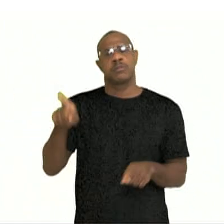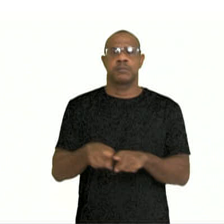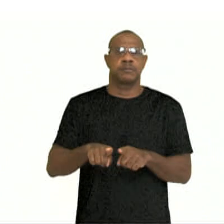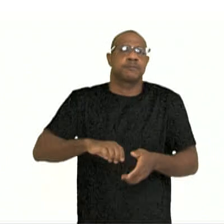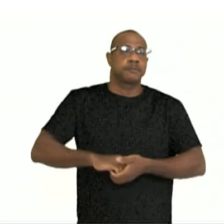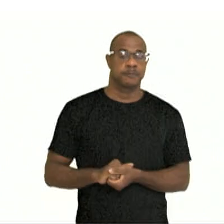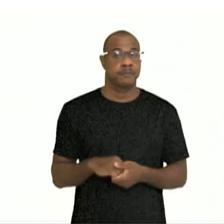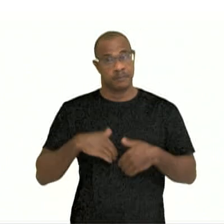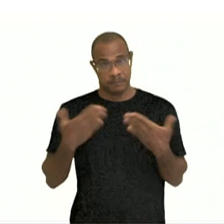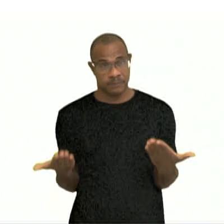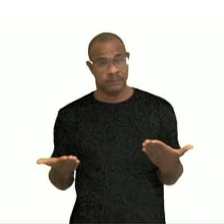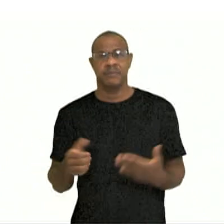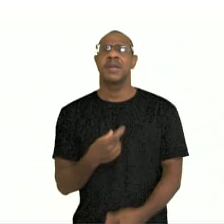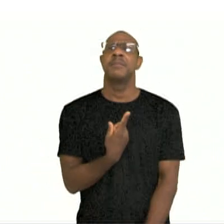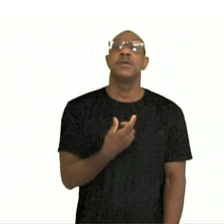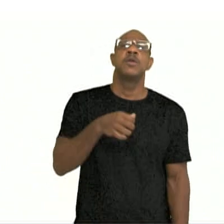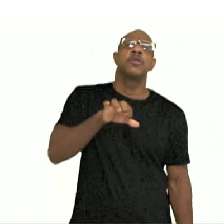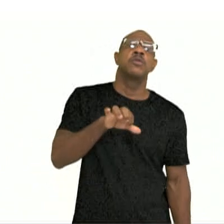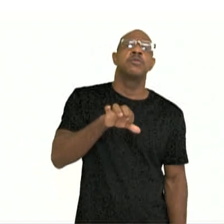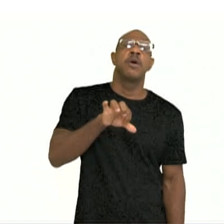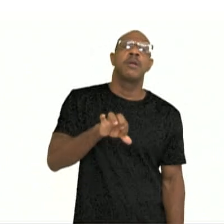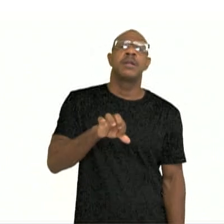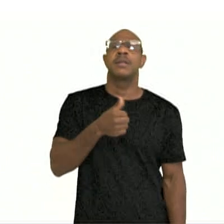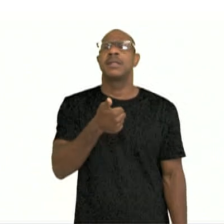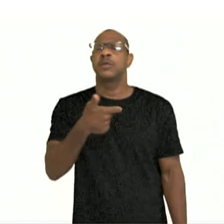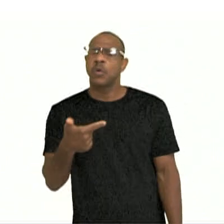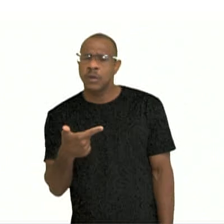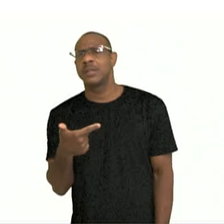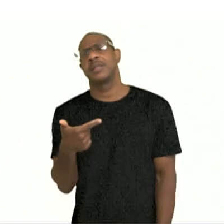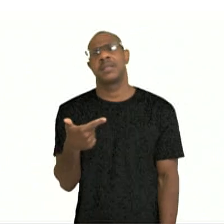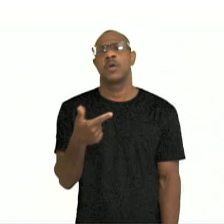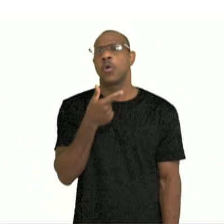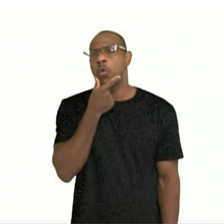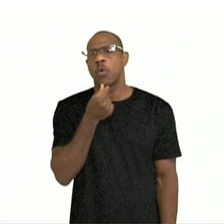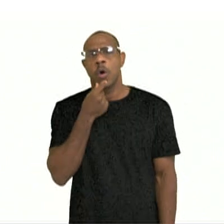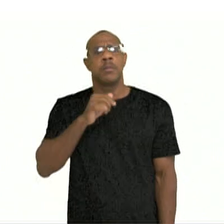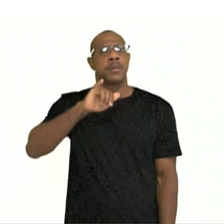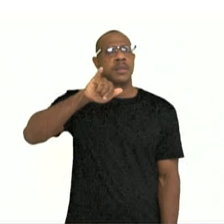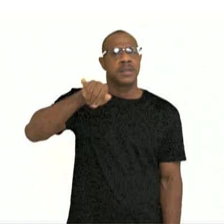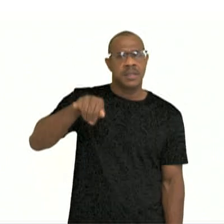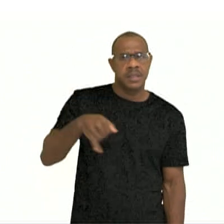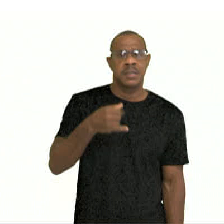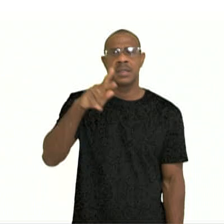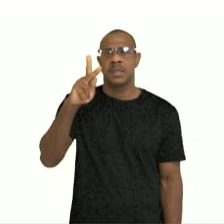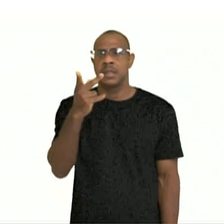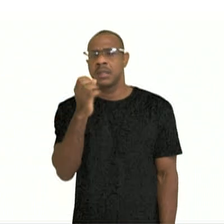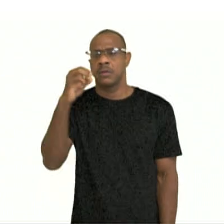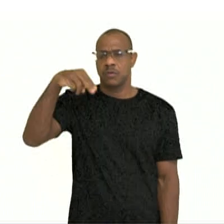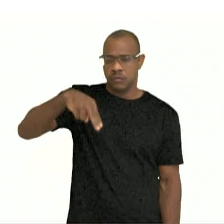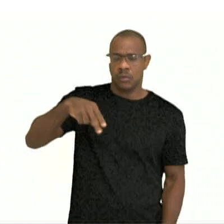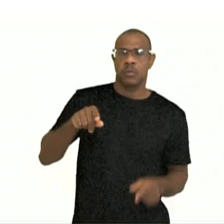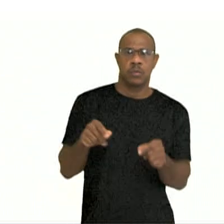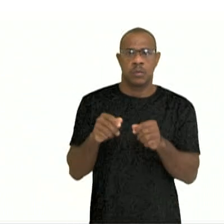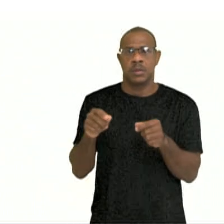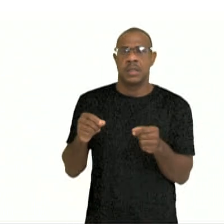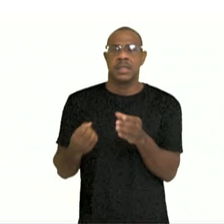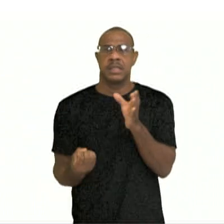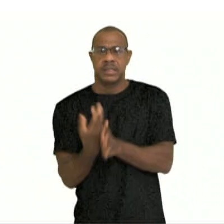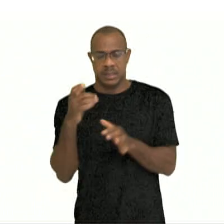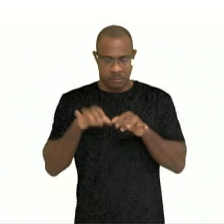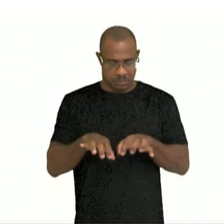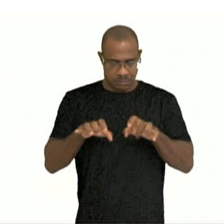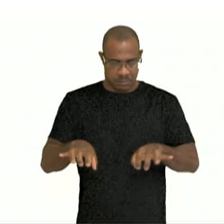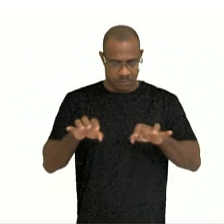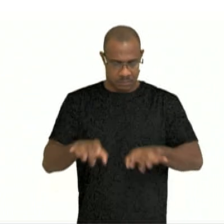eletrônicos. Em 1912, um músico chamado John Cage, ele cria o piano preparado. Ele